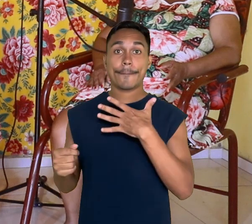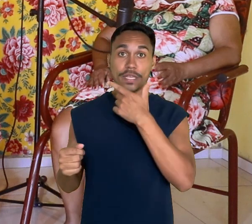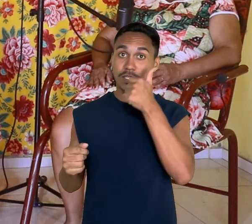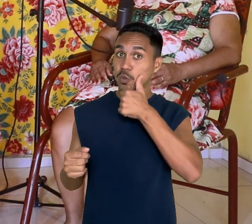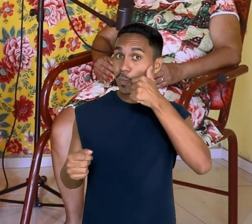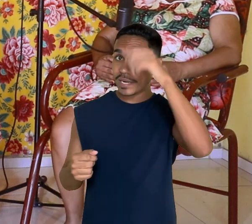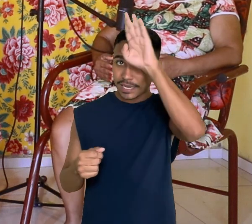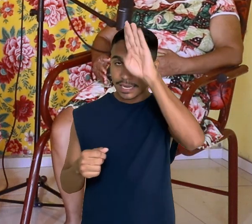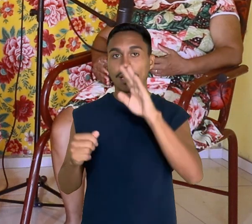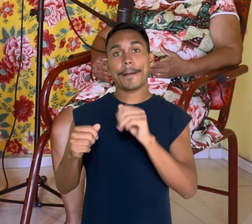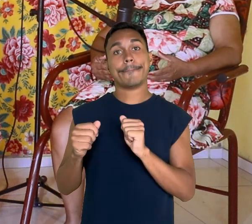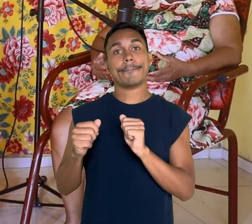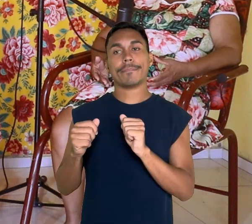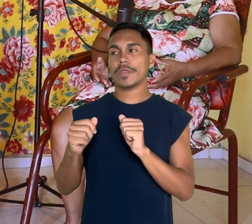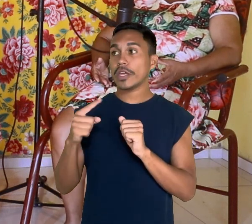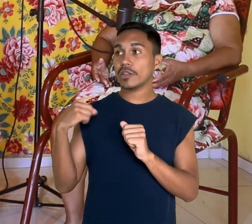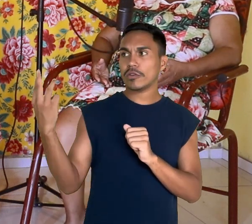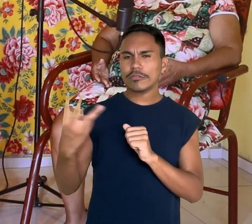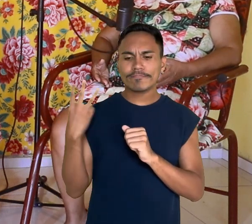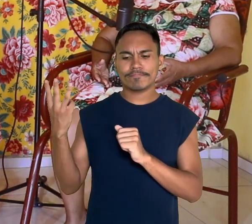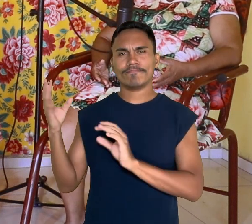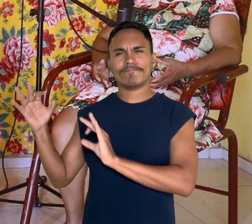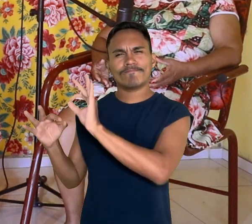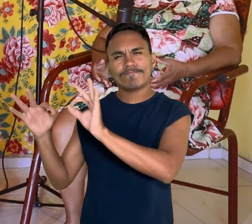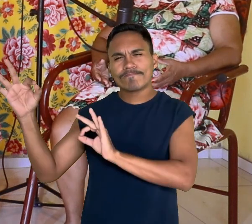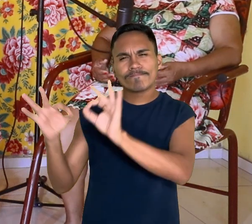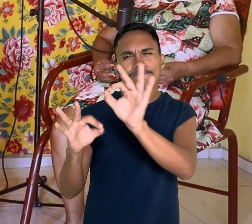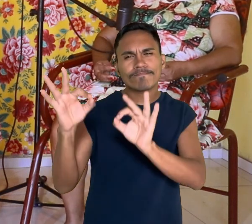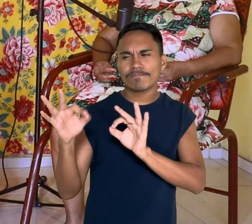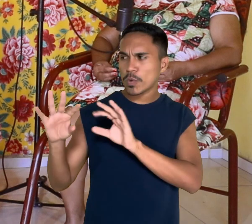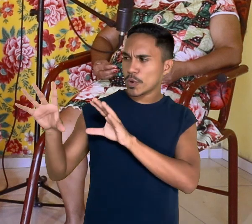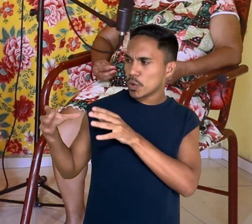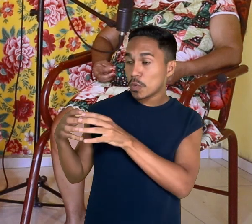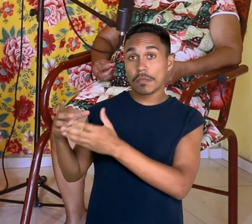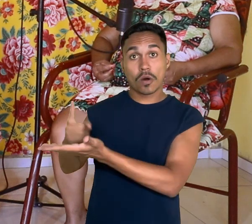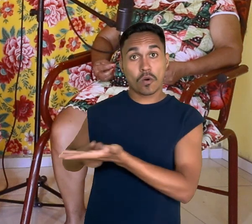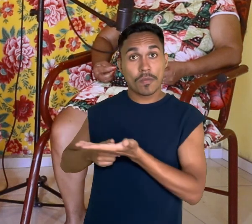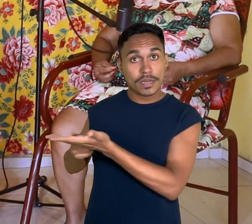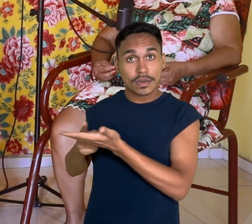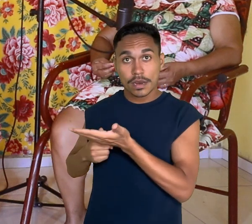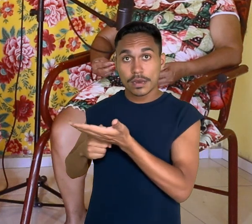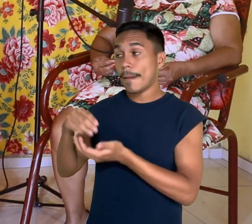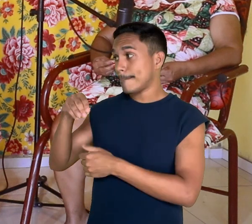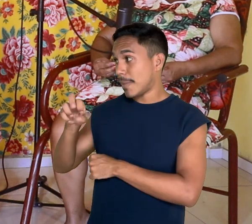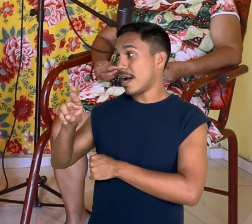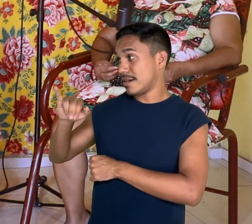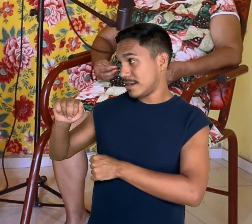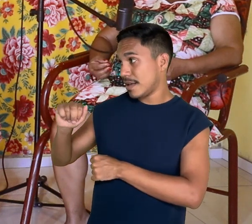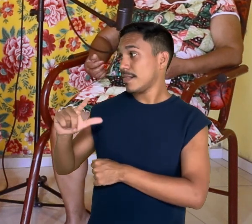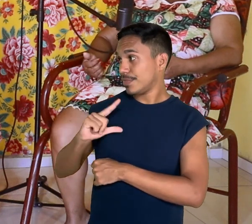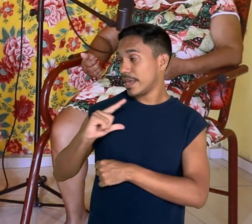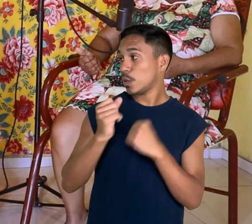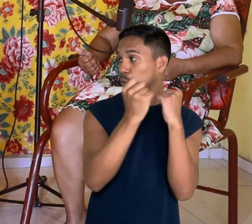minha mãe, e nós fomos se organizando. E aí eu já combinei com ela, eu falei, Maria, a gente vai ter que ir no sítio,